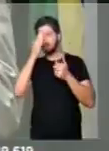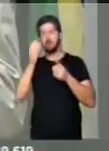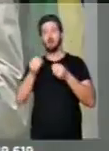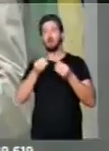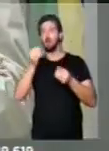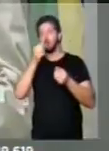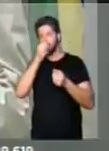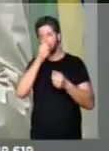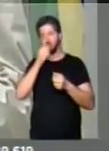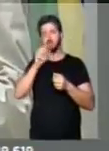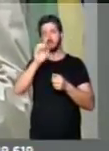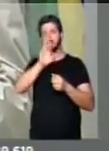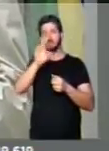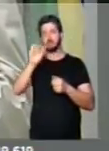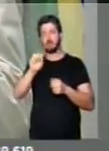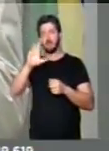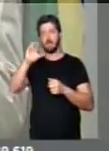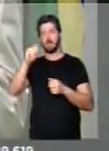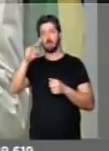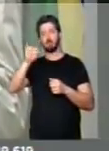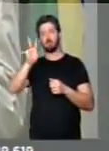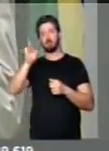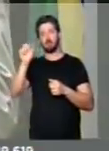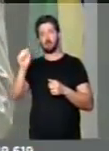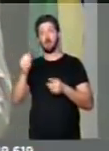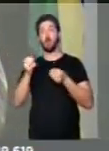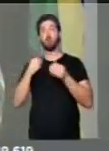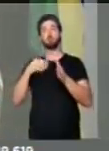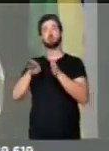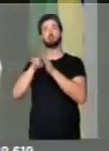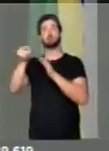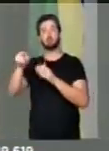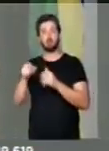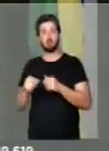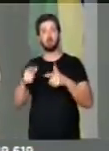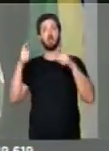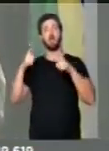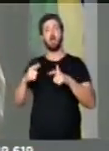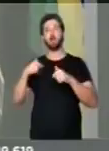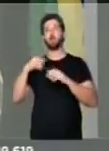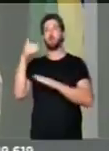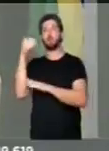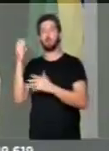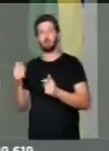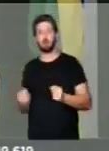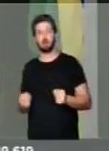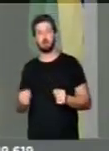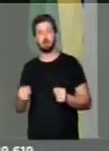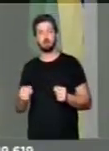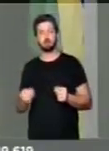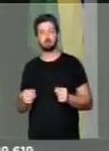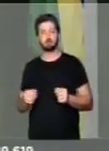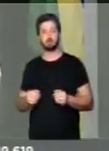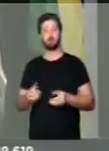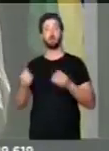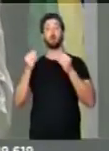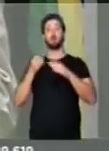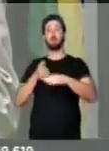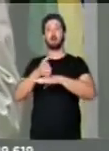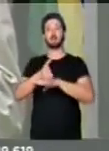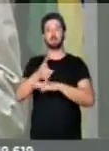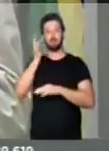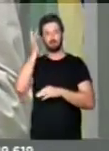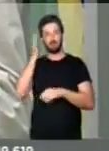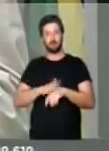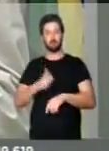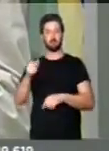informações sobre a Serra. Como chegar, aonde ficar e como ter acesso mais